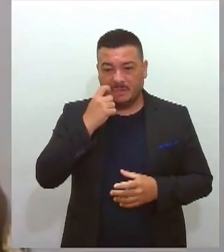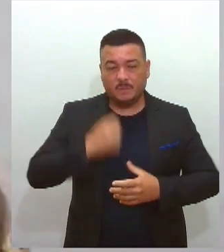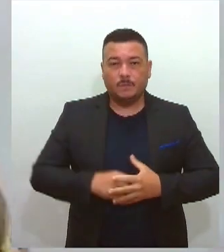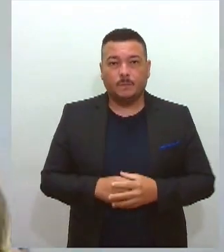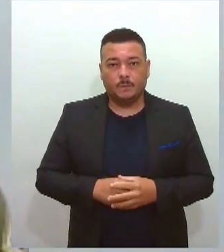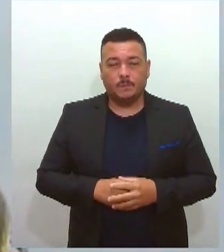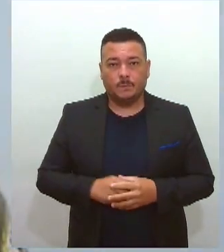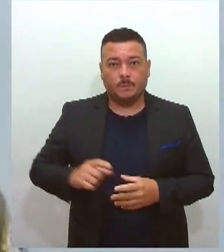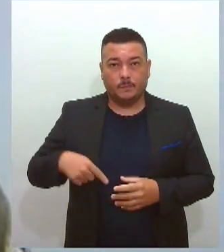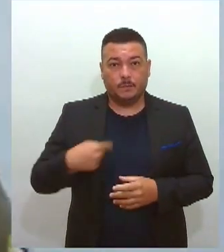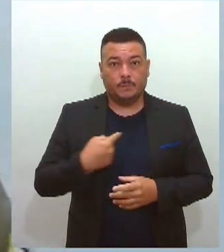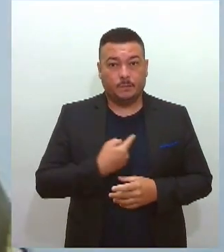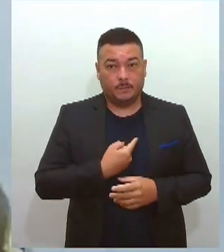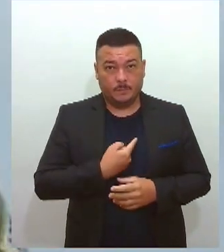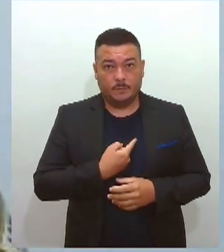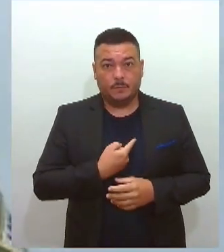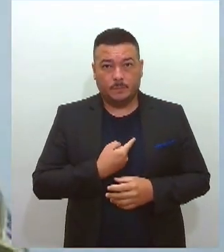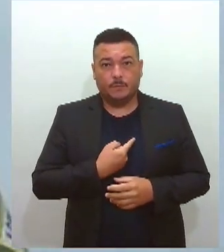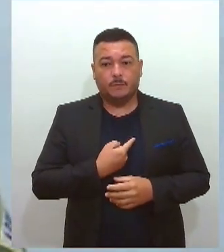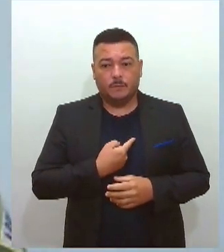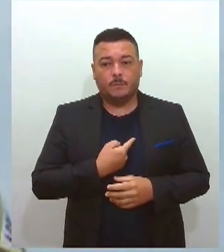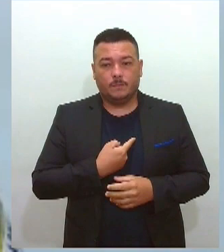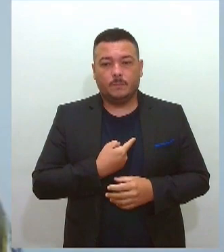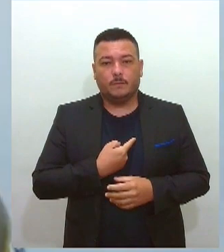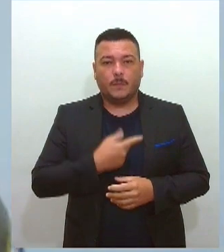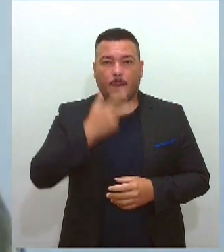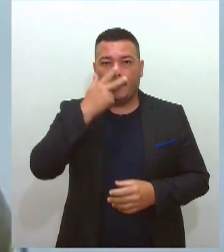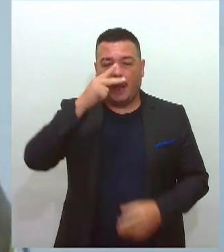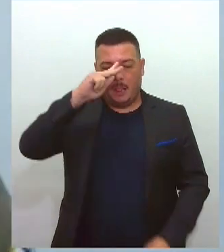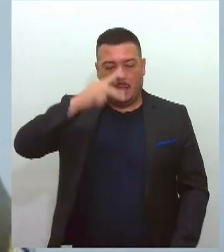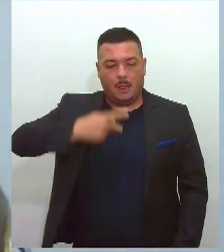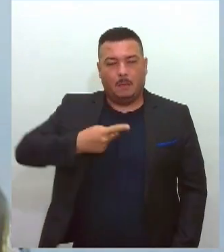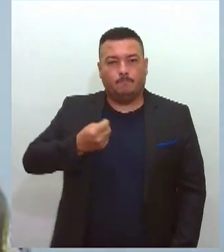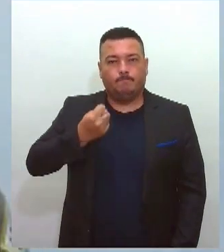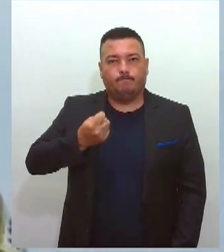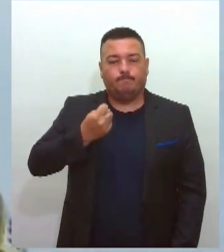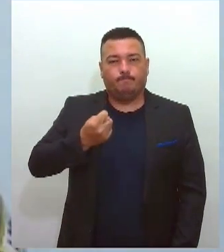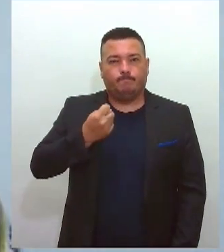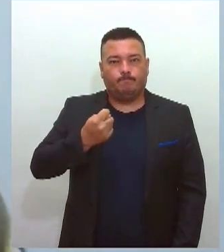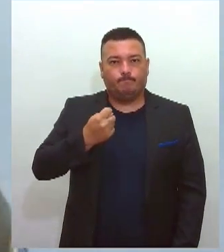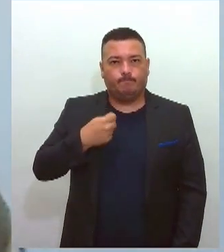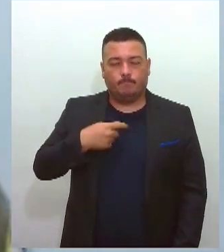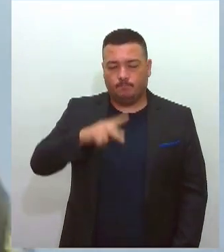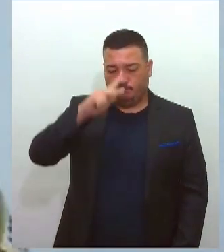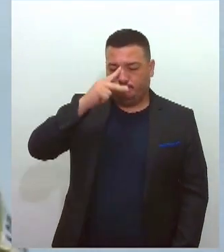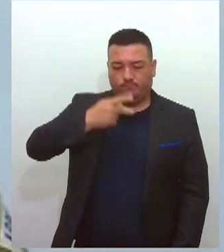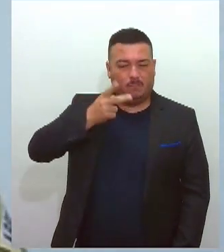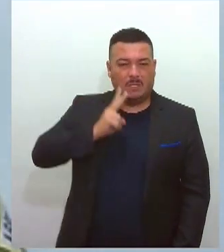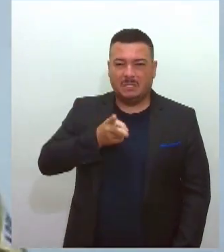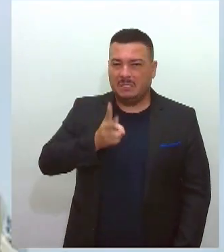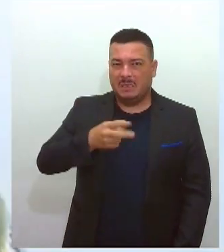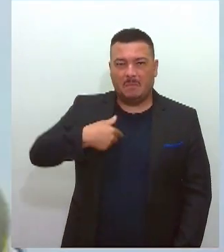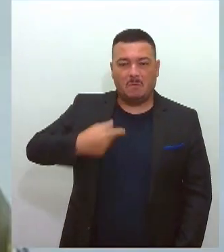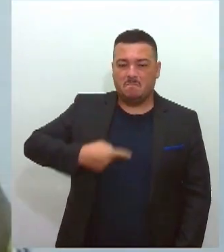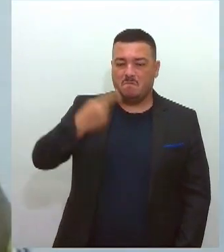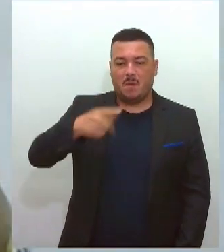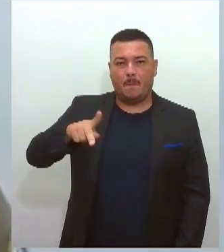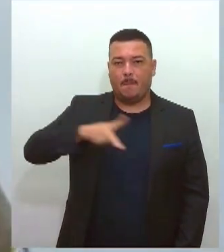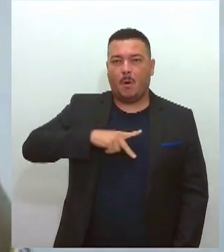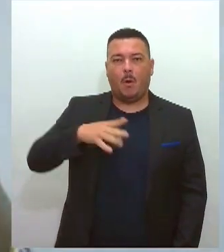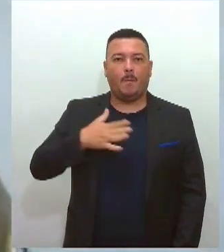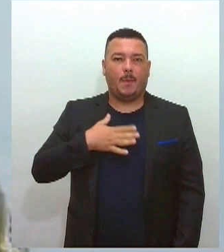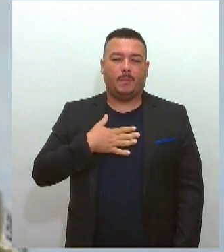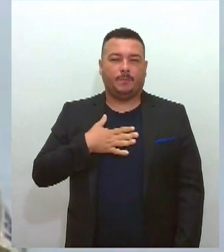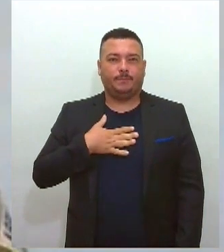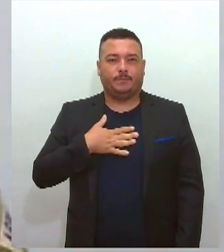nós, né, agimos de forma egoísta. Nós observamos sempre aquilo que é próprio nosso, né? Isso é algo